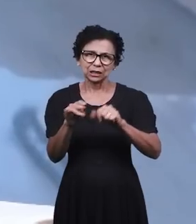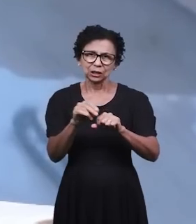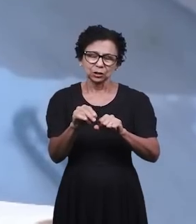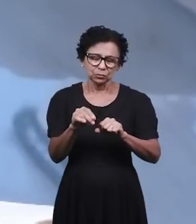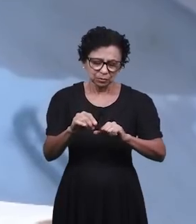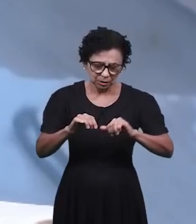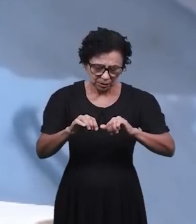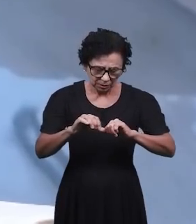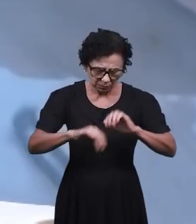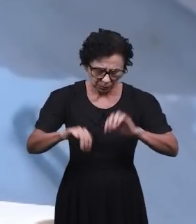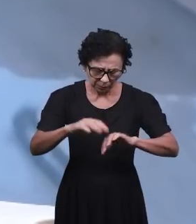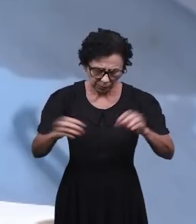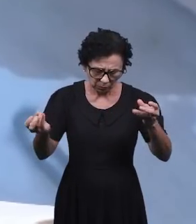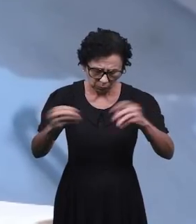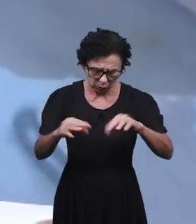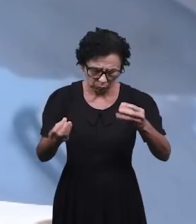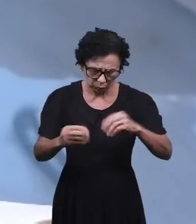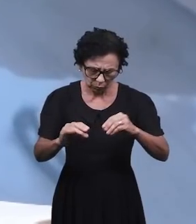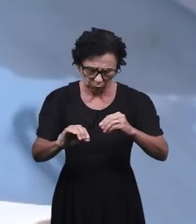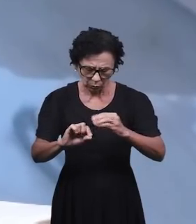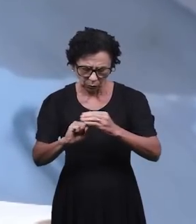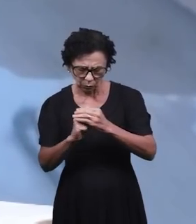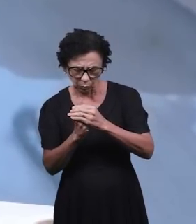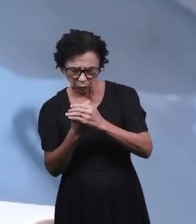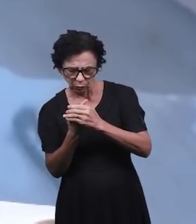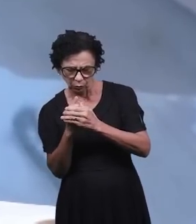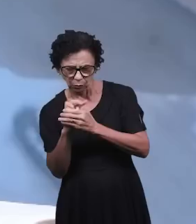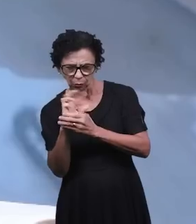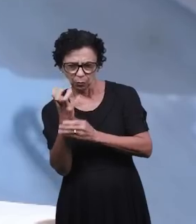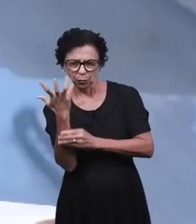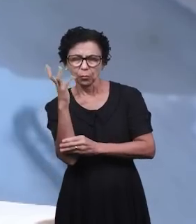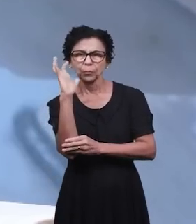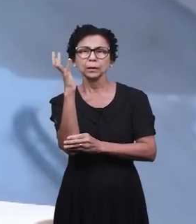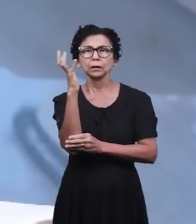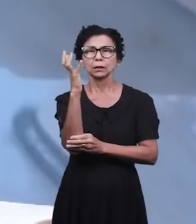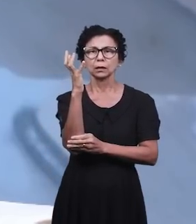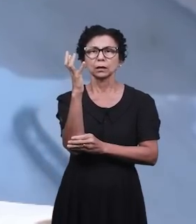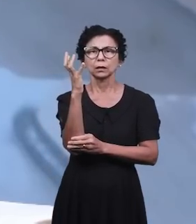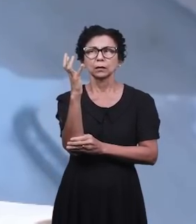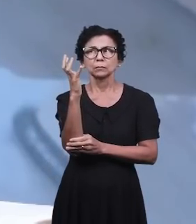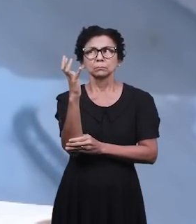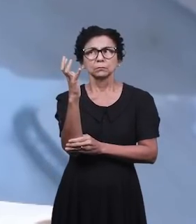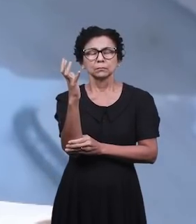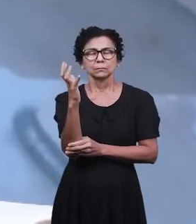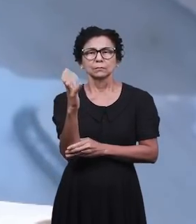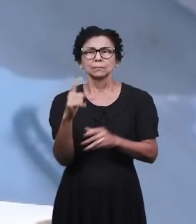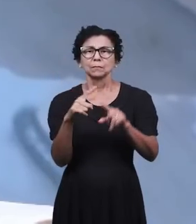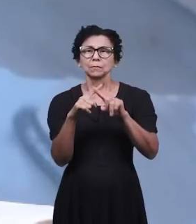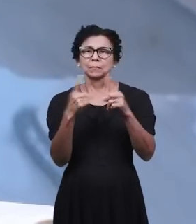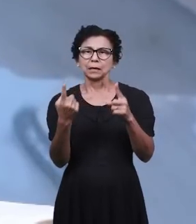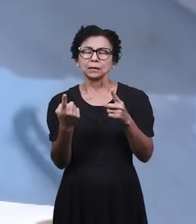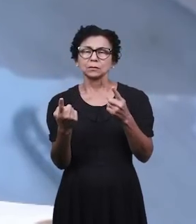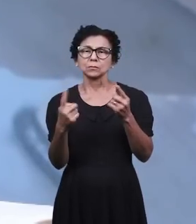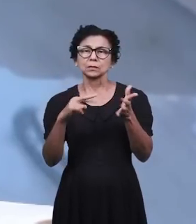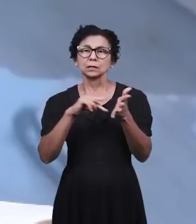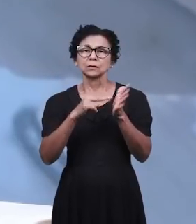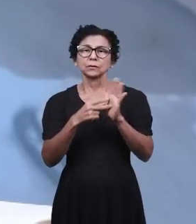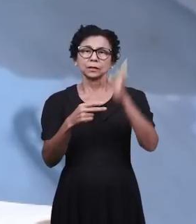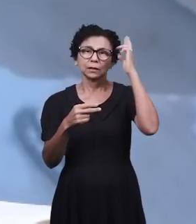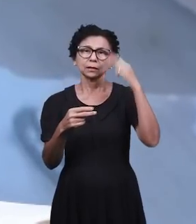ocupa lugar, mas a razão demais também pode atrapalhar a operação do Espírito Santo. Às vezes a